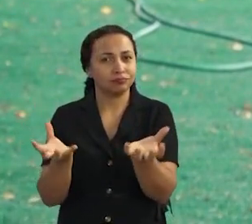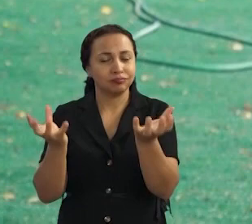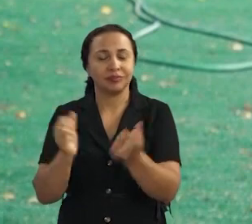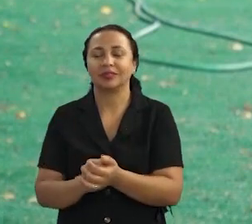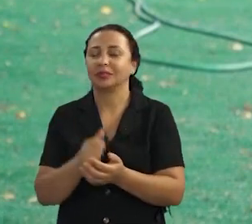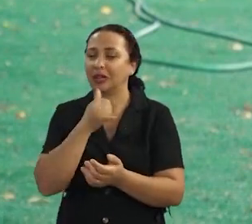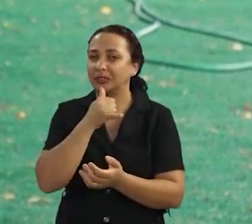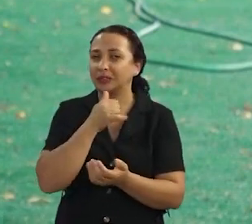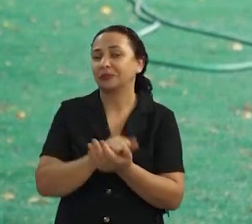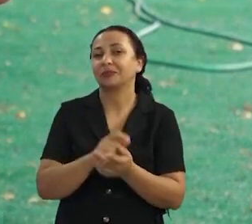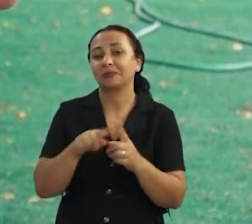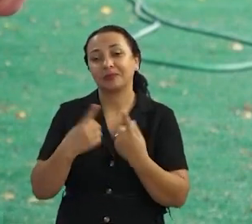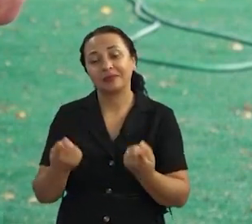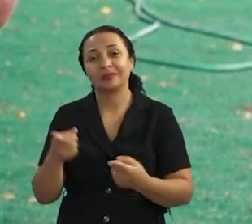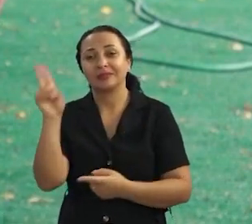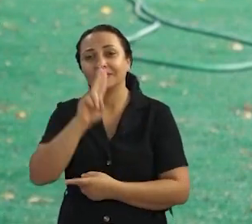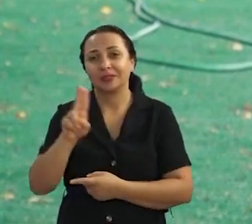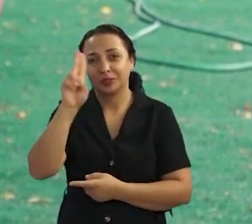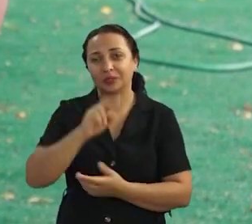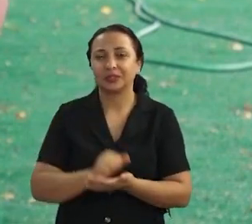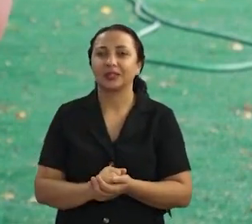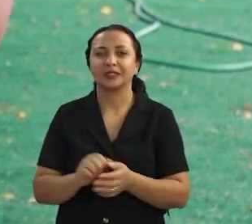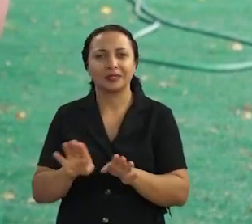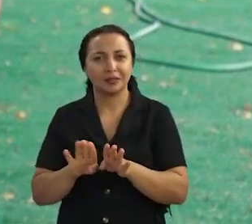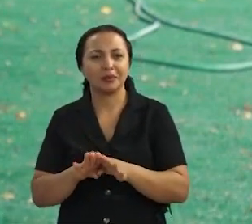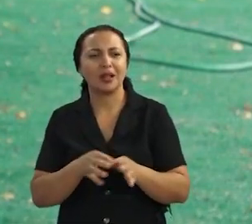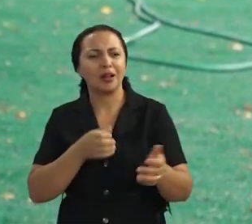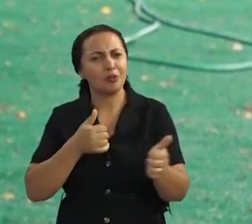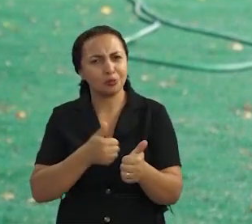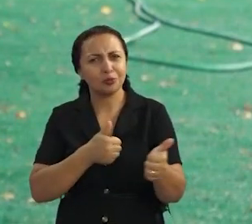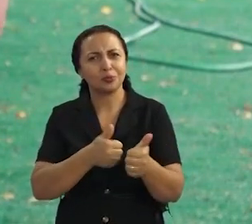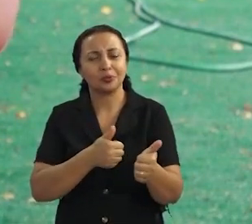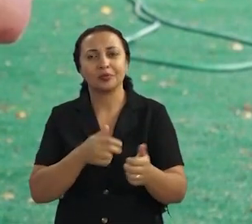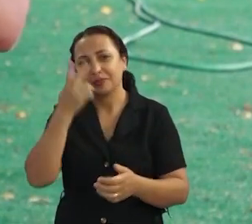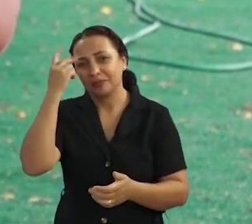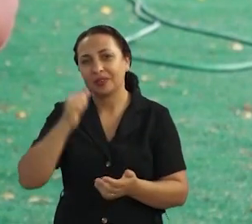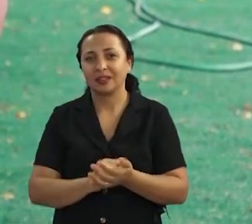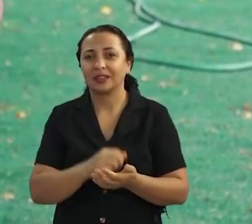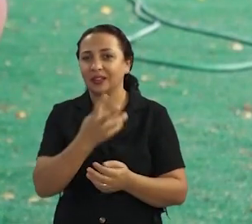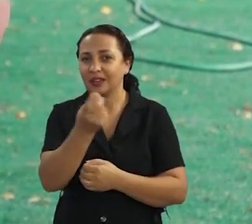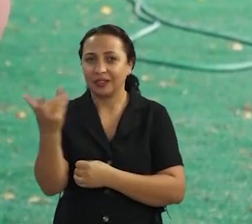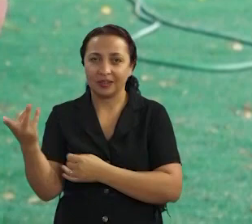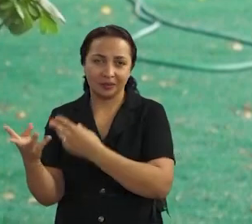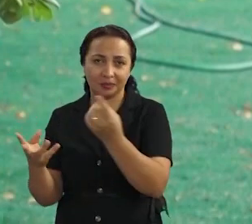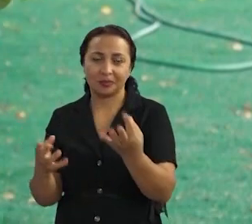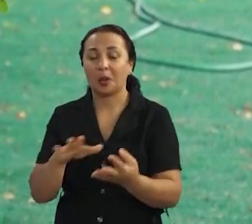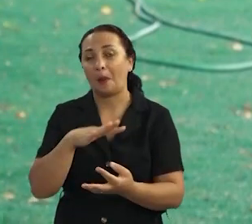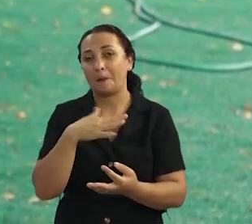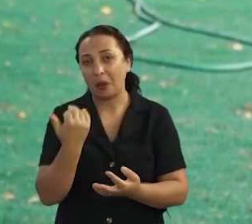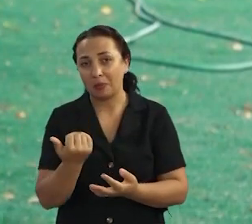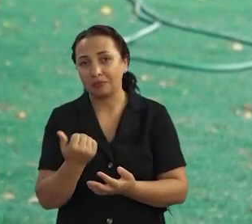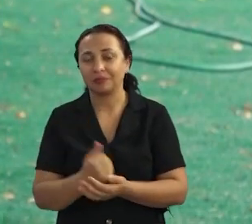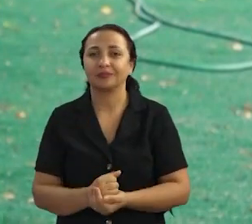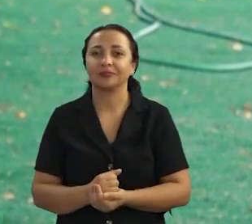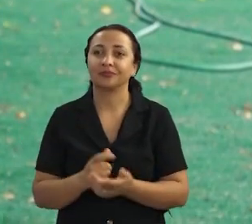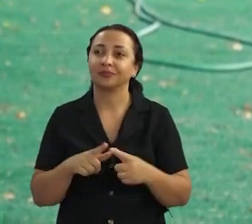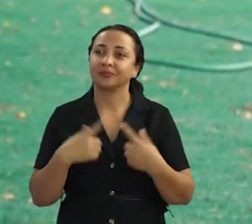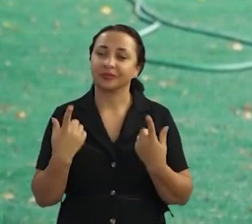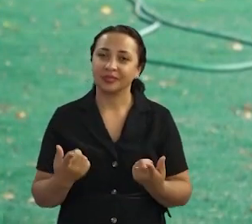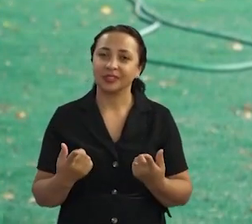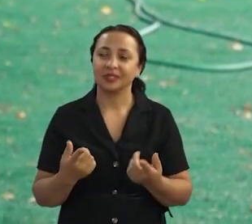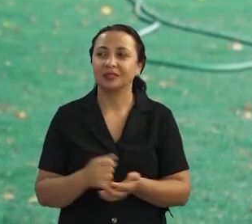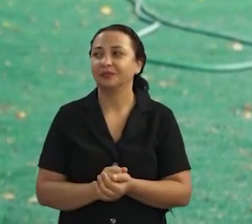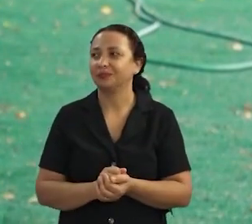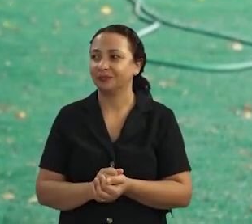plantas, mas se utiliza, né, herbicidas para que essas plantas se extingam.